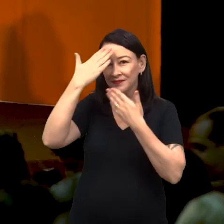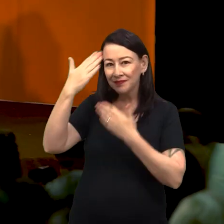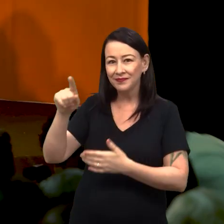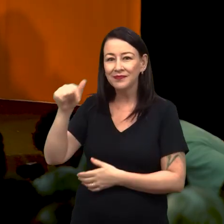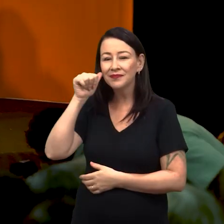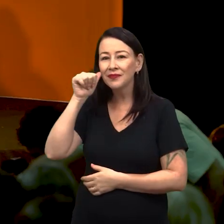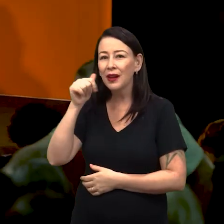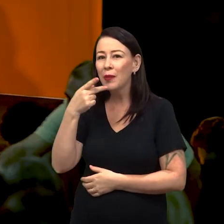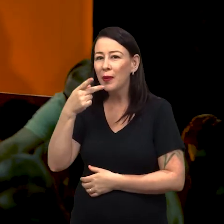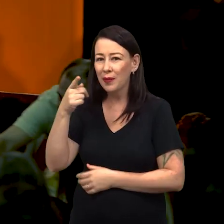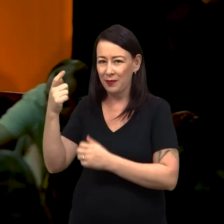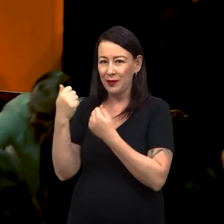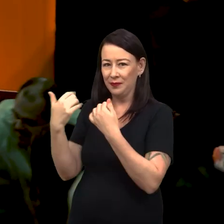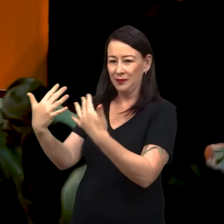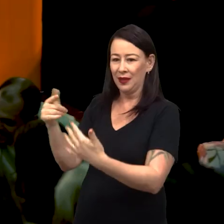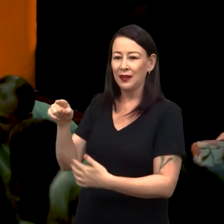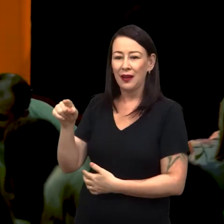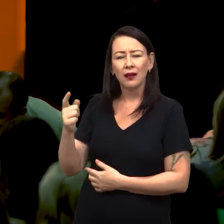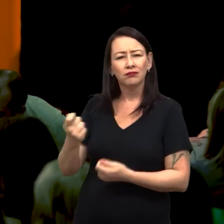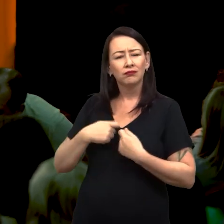reflexão muito importante.